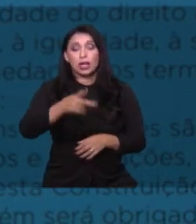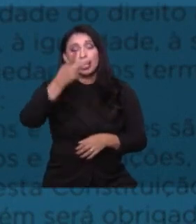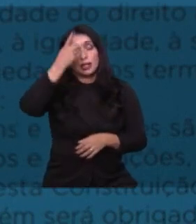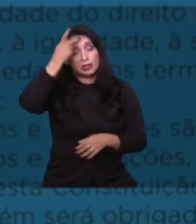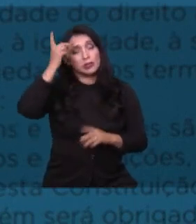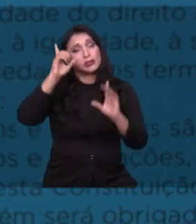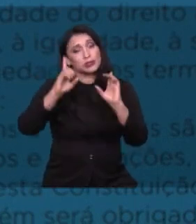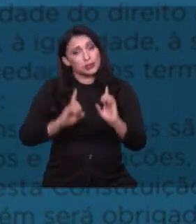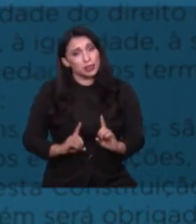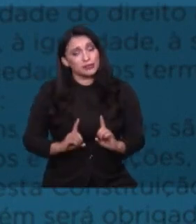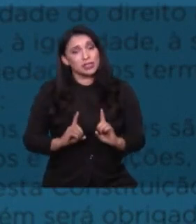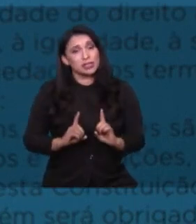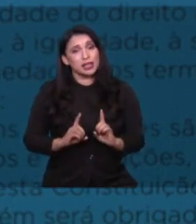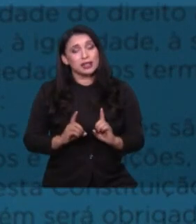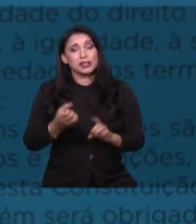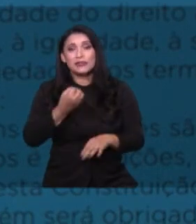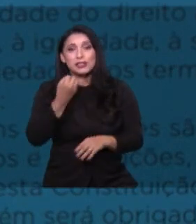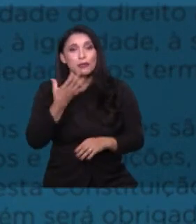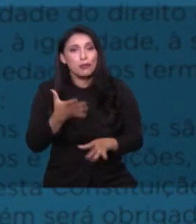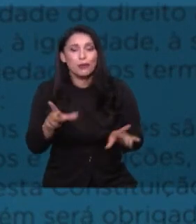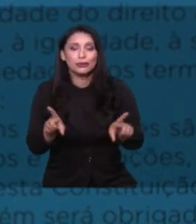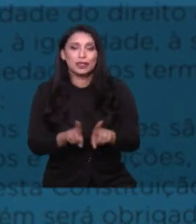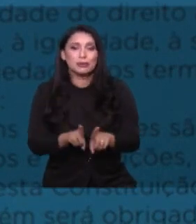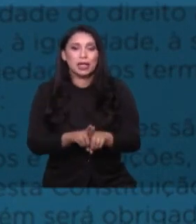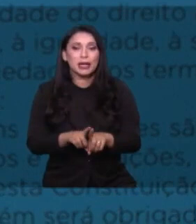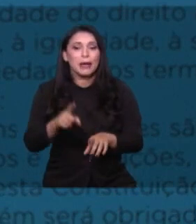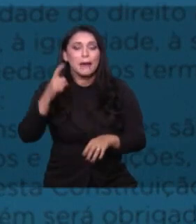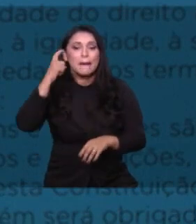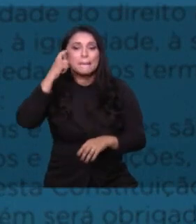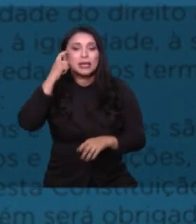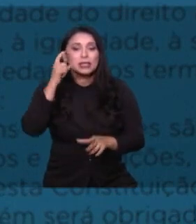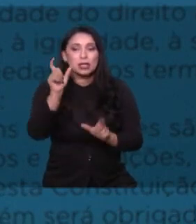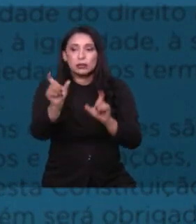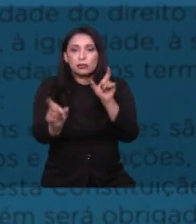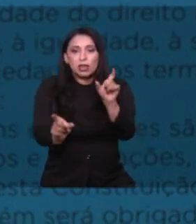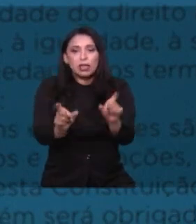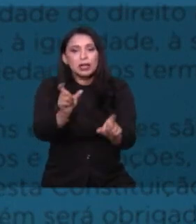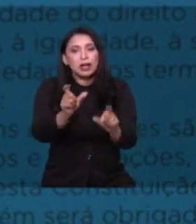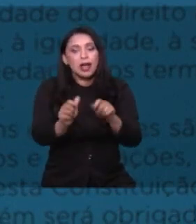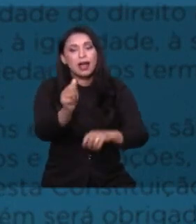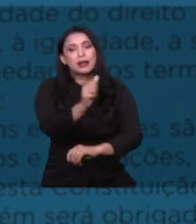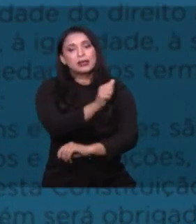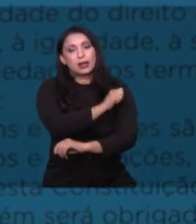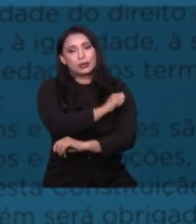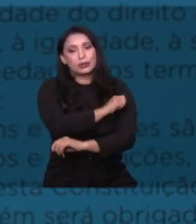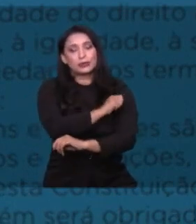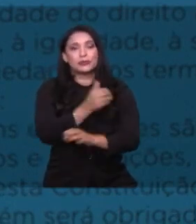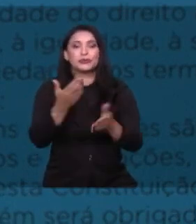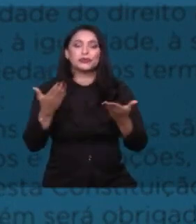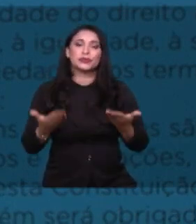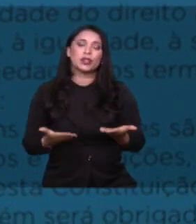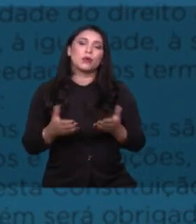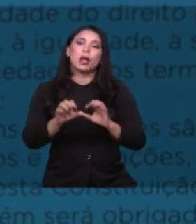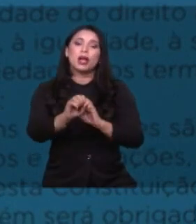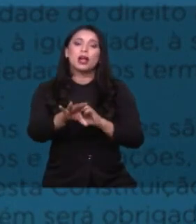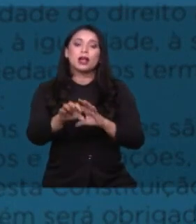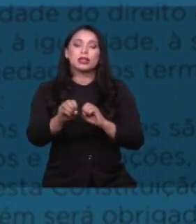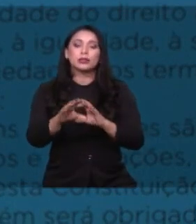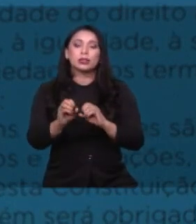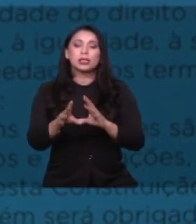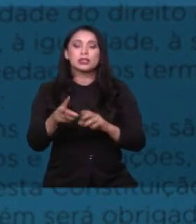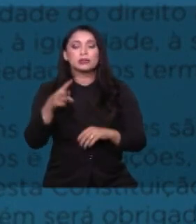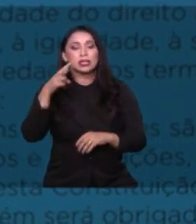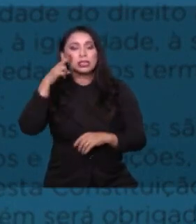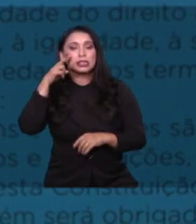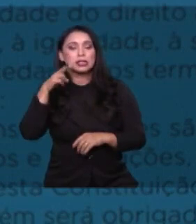as beneficiadas, né? Sempre pensando na singularidade de cada aluno. Então, a educação tem que ser vista, a